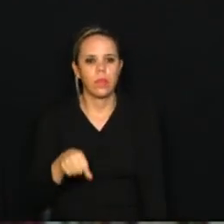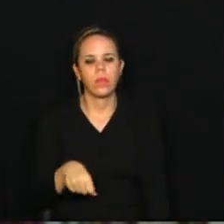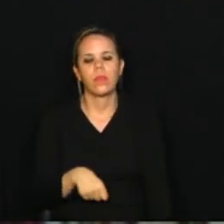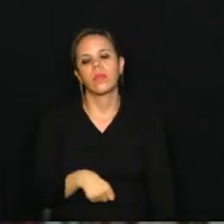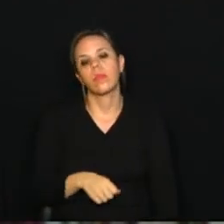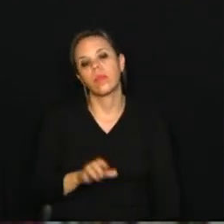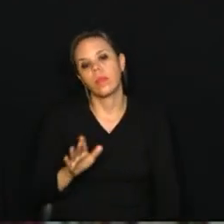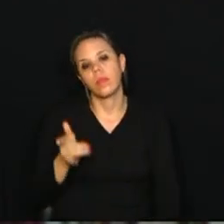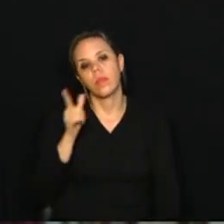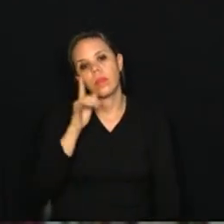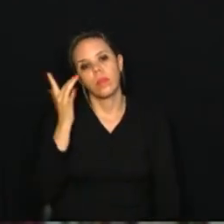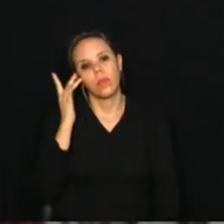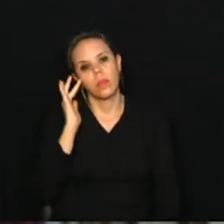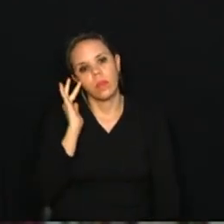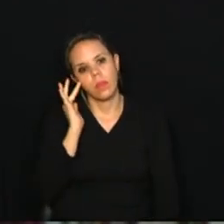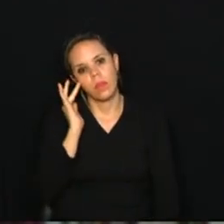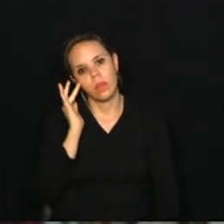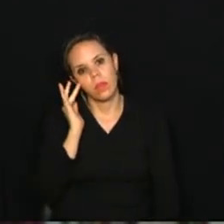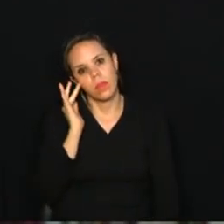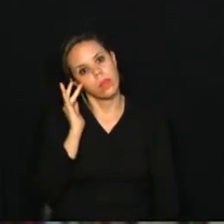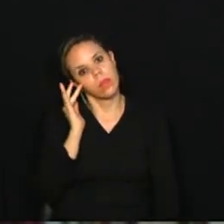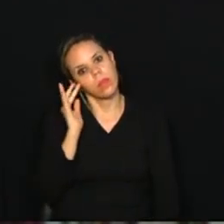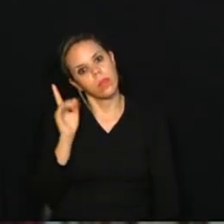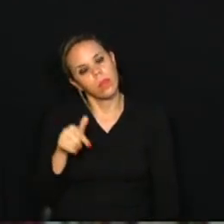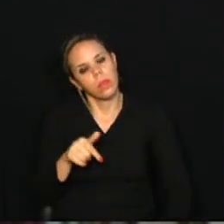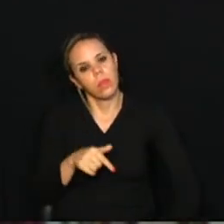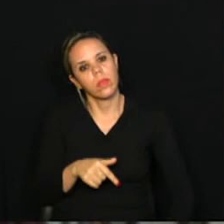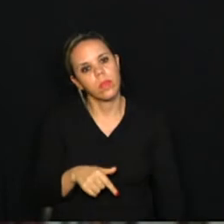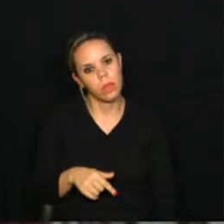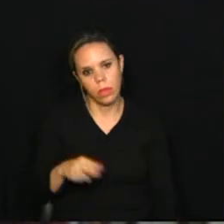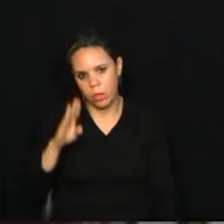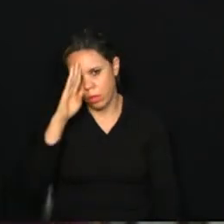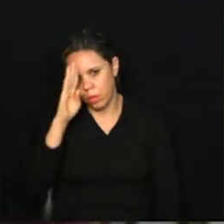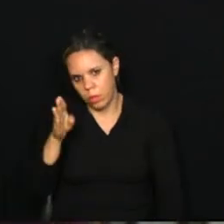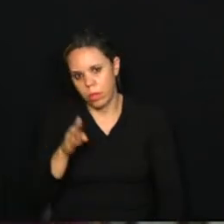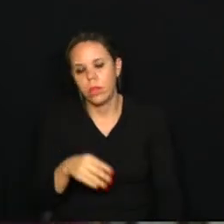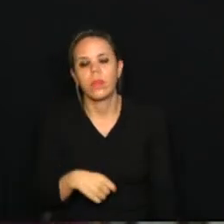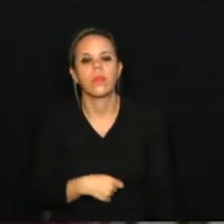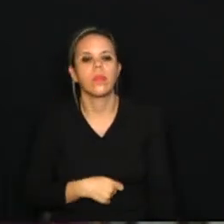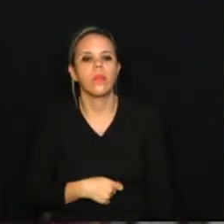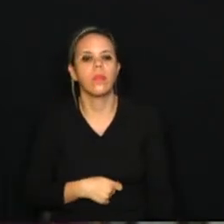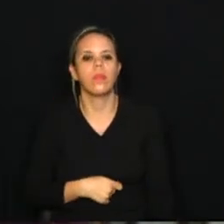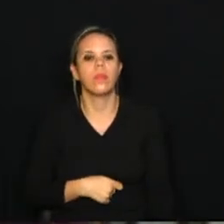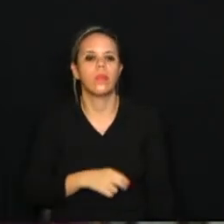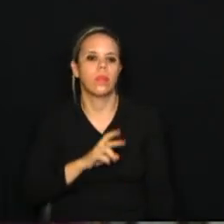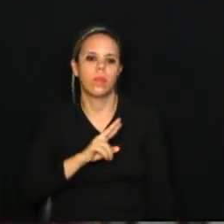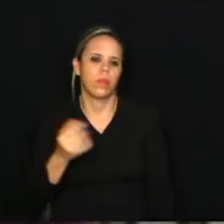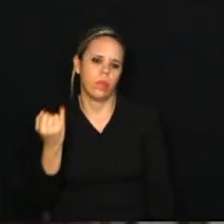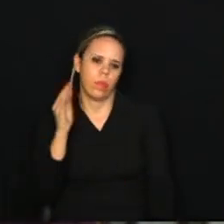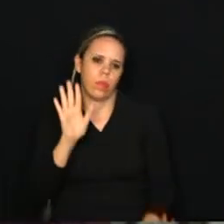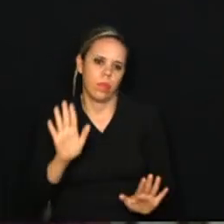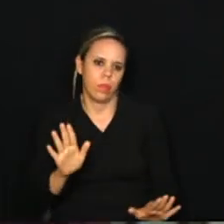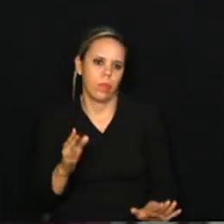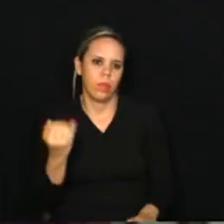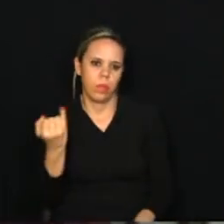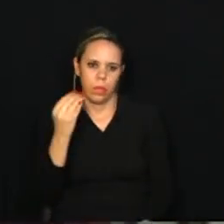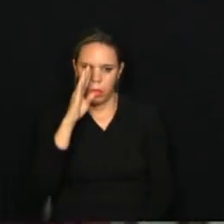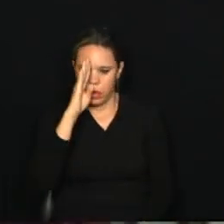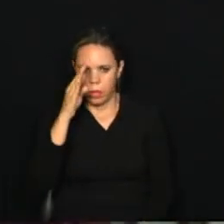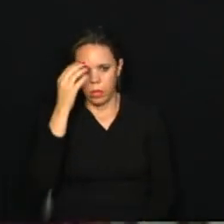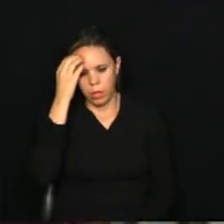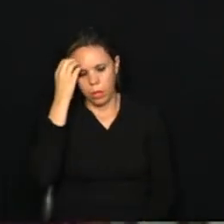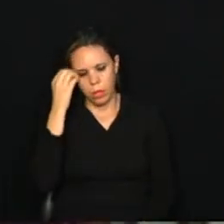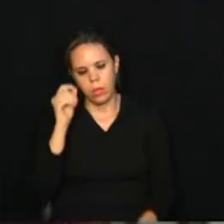Só considero que é prioritário, não é mais importante, mas é